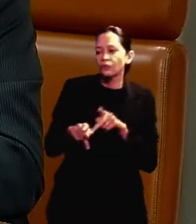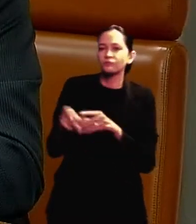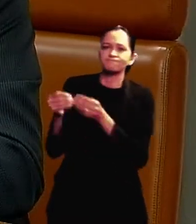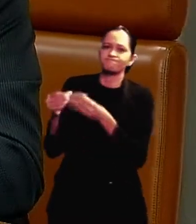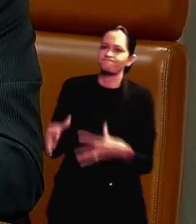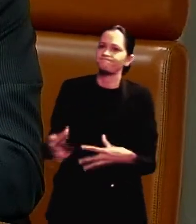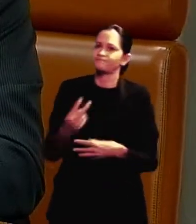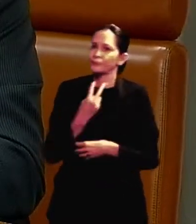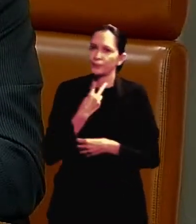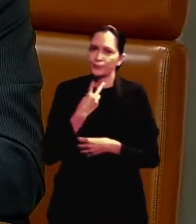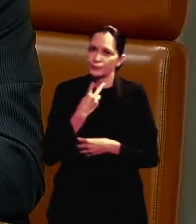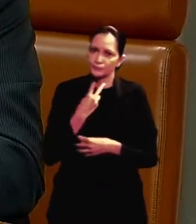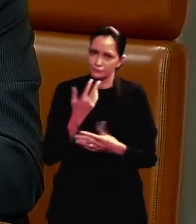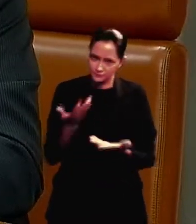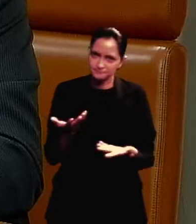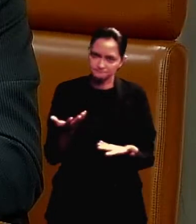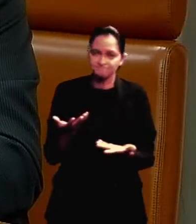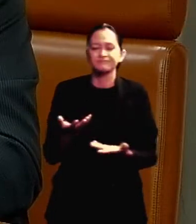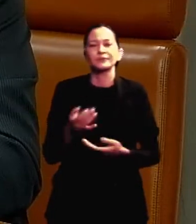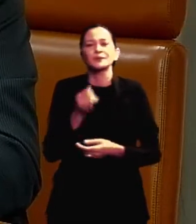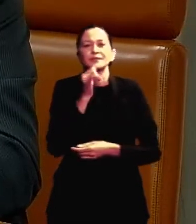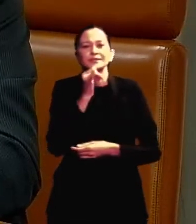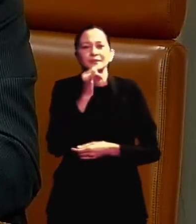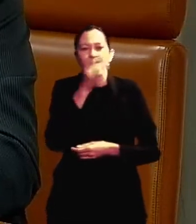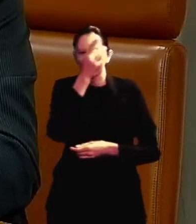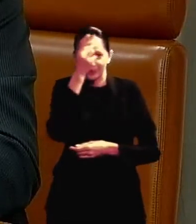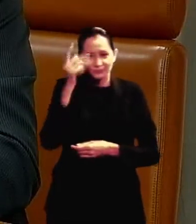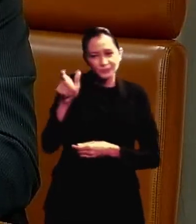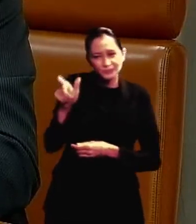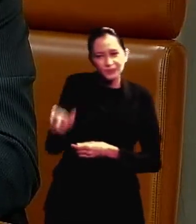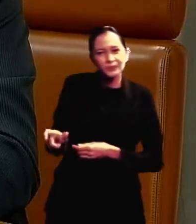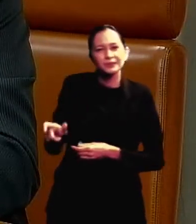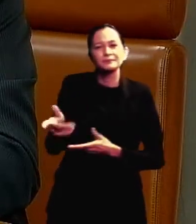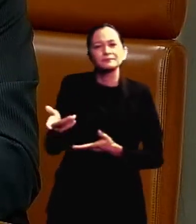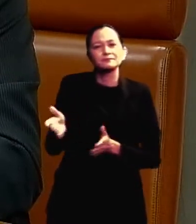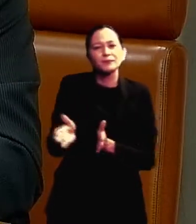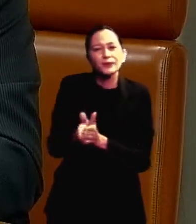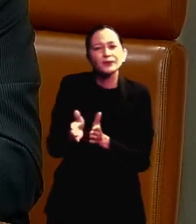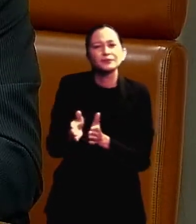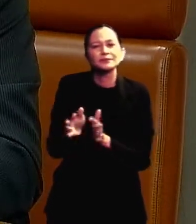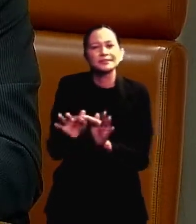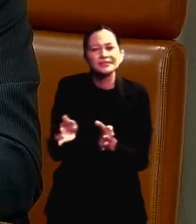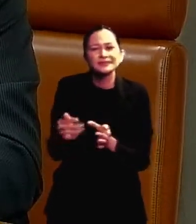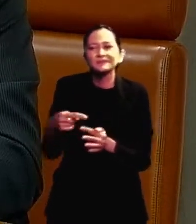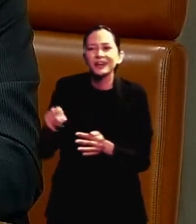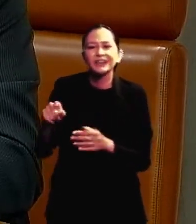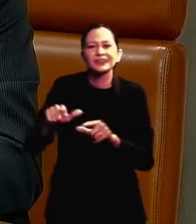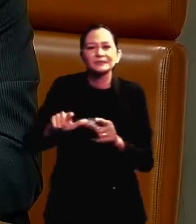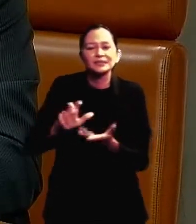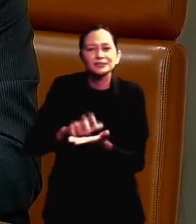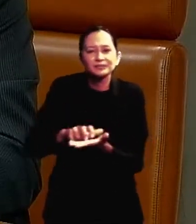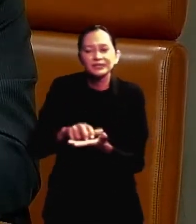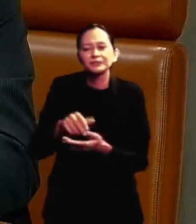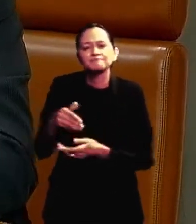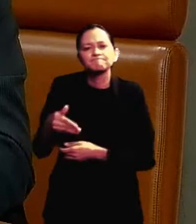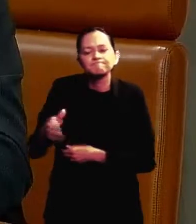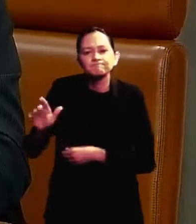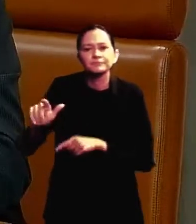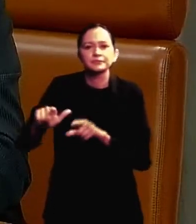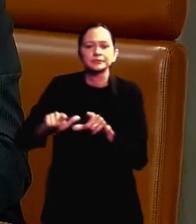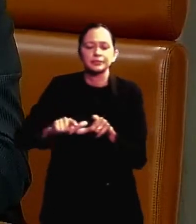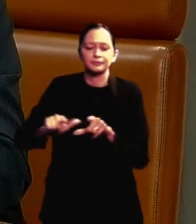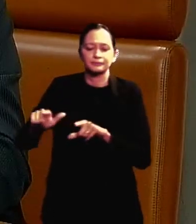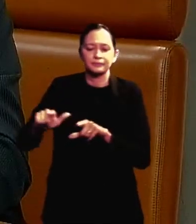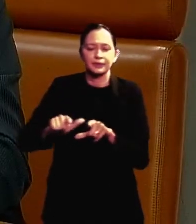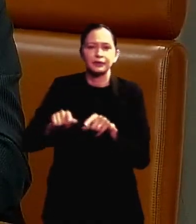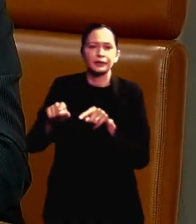né? E eu sempre falo que uma senhora simples que vai trabalhar cedo, ela é, se botar um coquetel